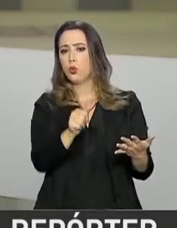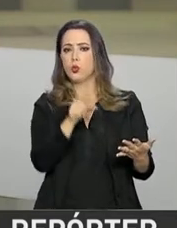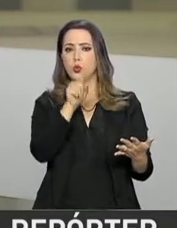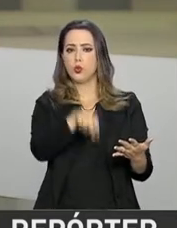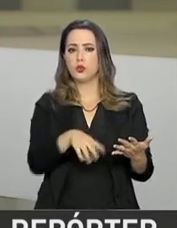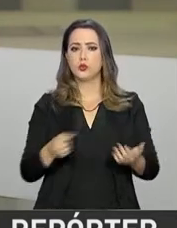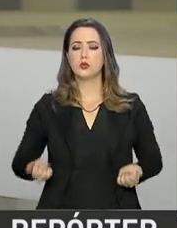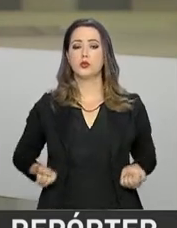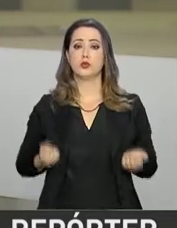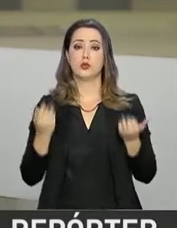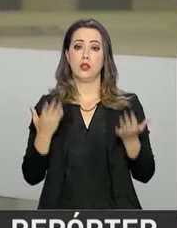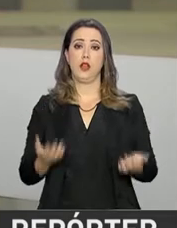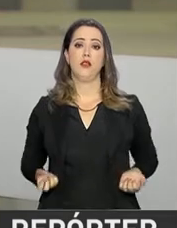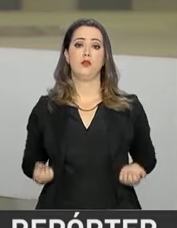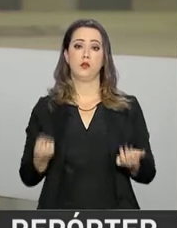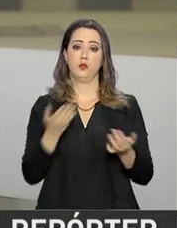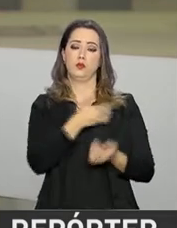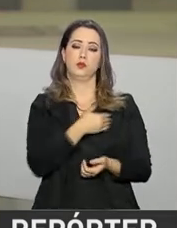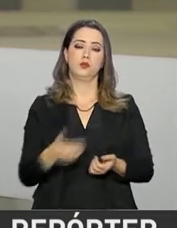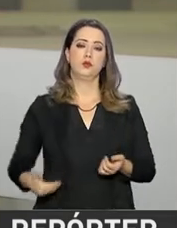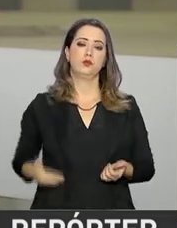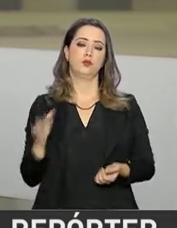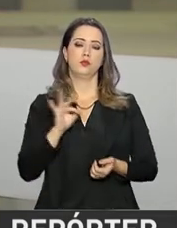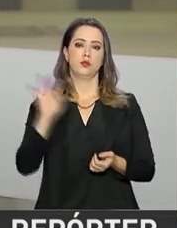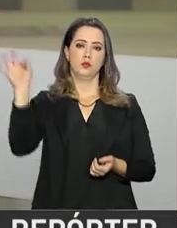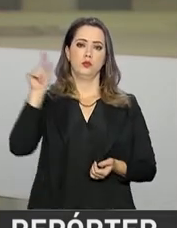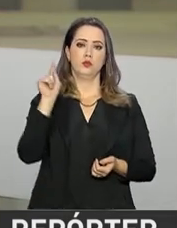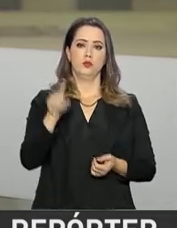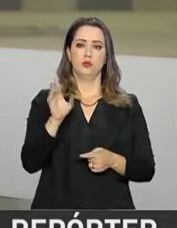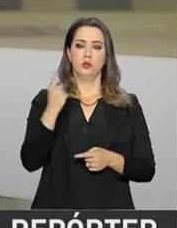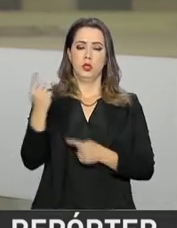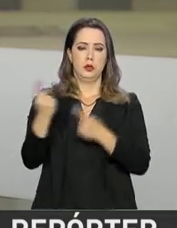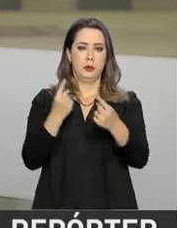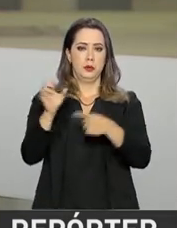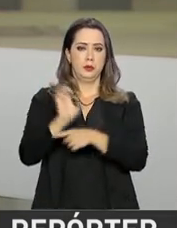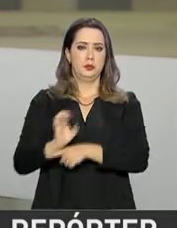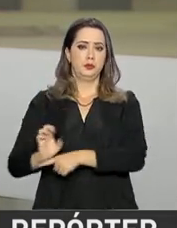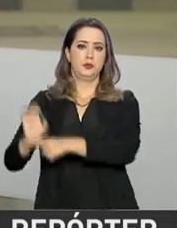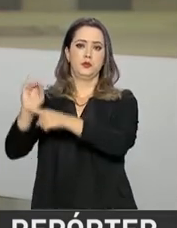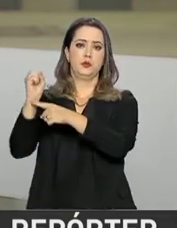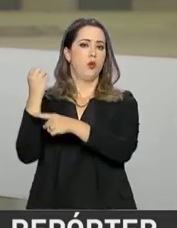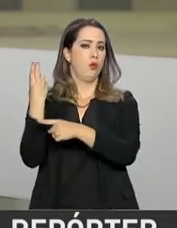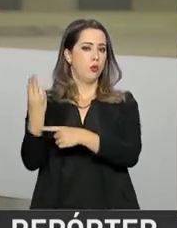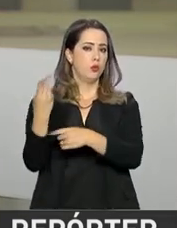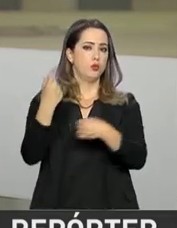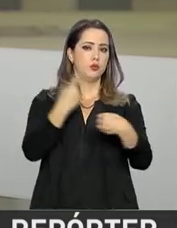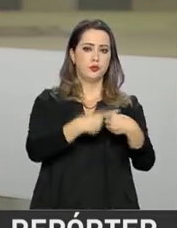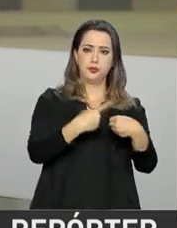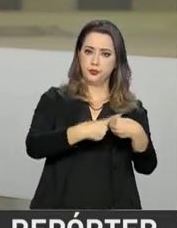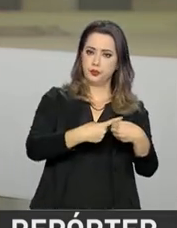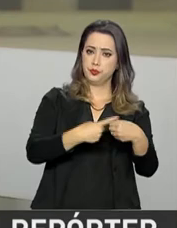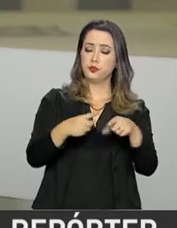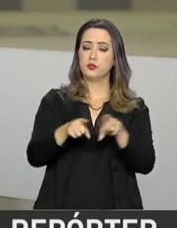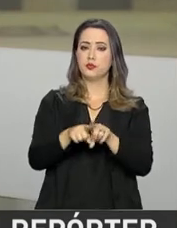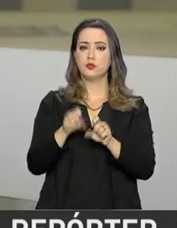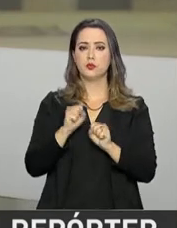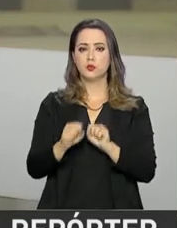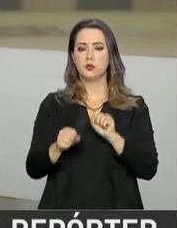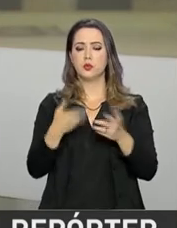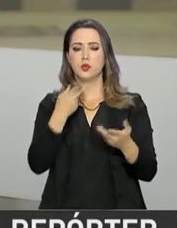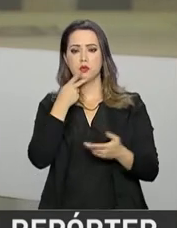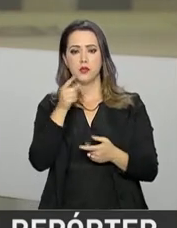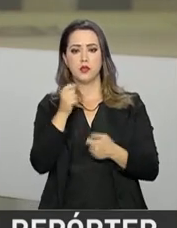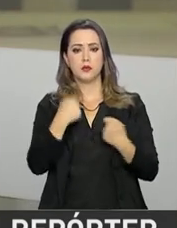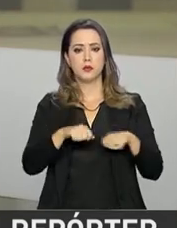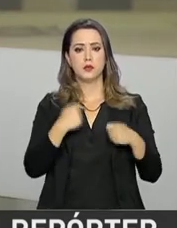os recursos liberados pelo governo federal para estados e municípios além disso o cidadão pode indicar a necessidade